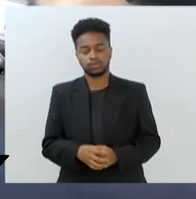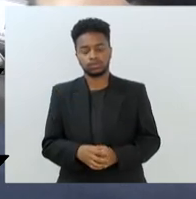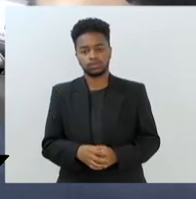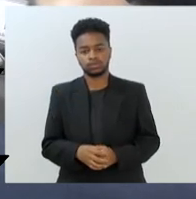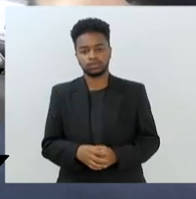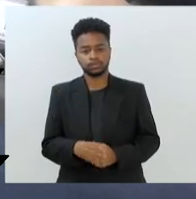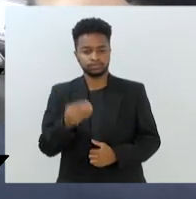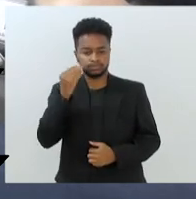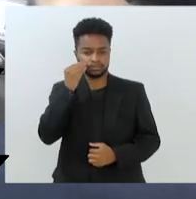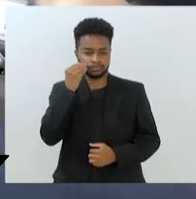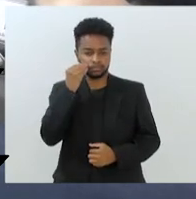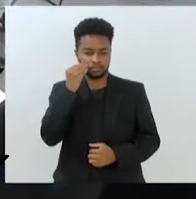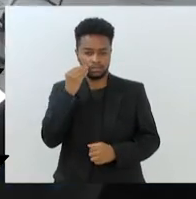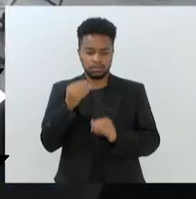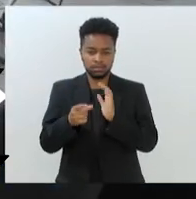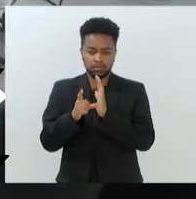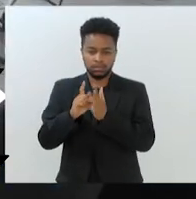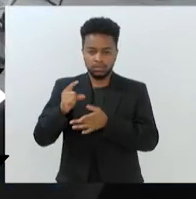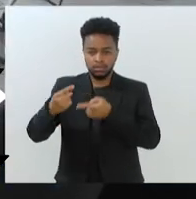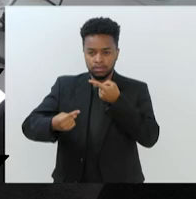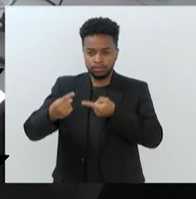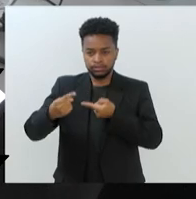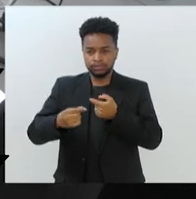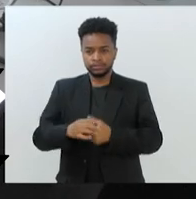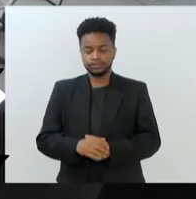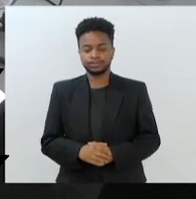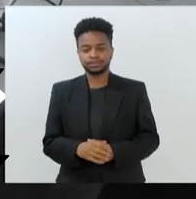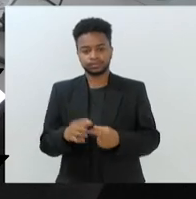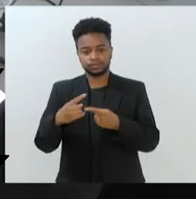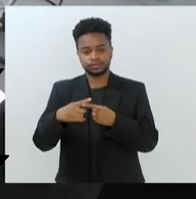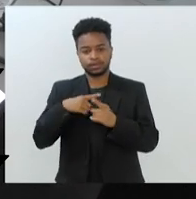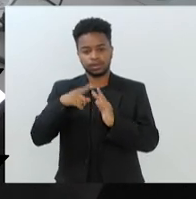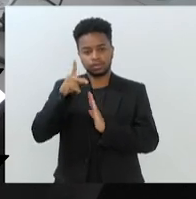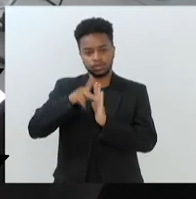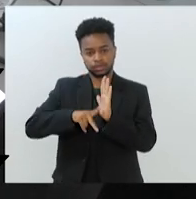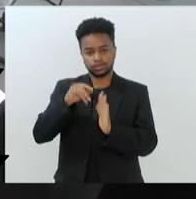para adiantar um pouquinho, para não ficar batido, que são projetos importantes,